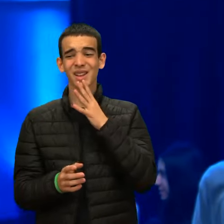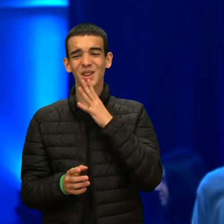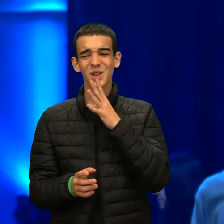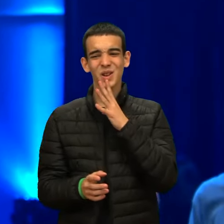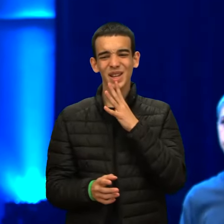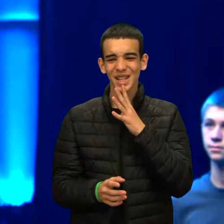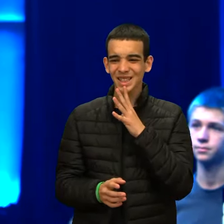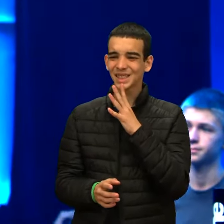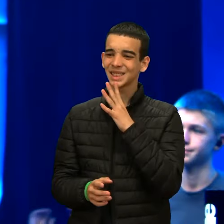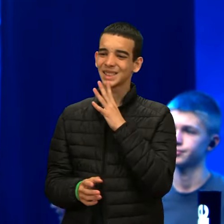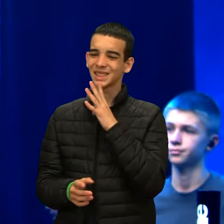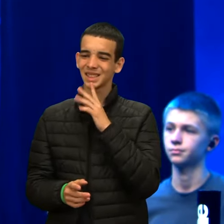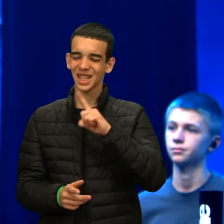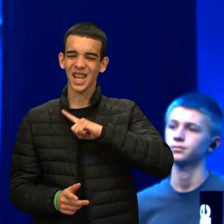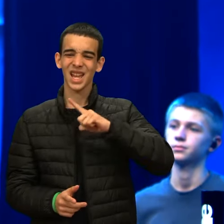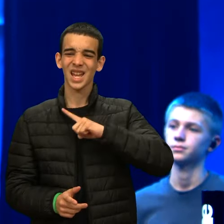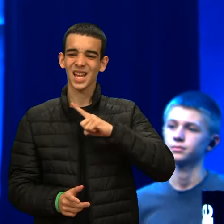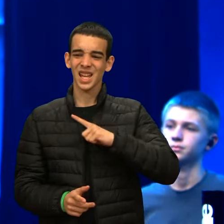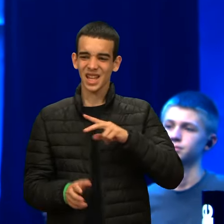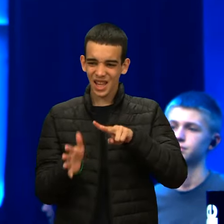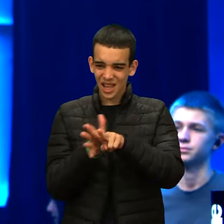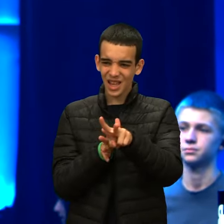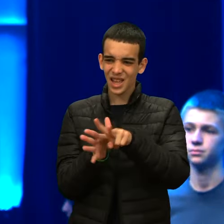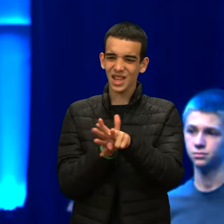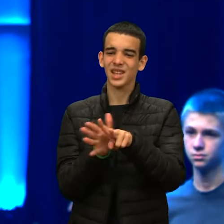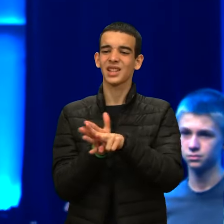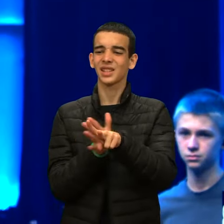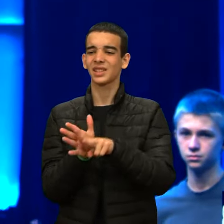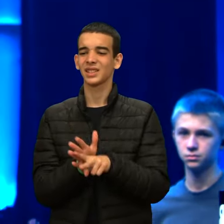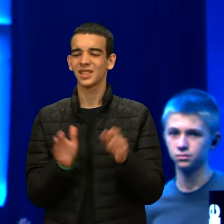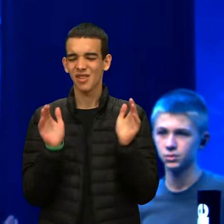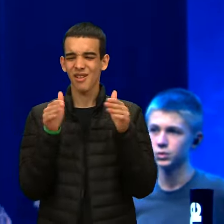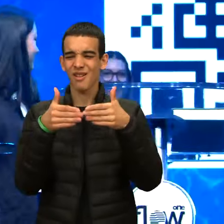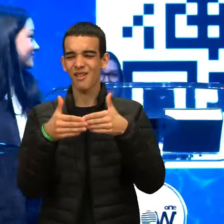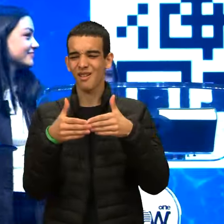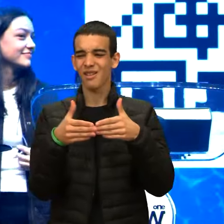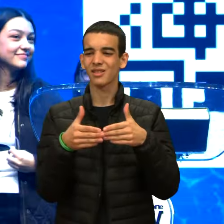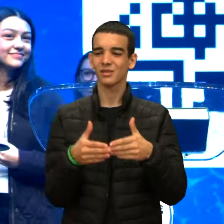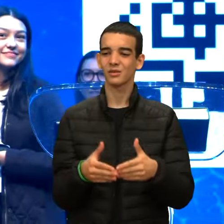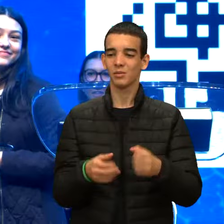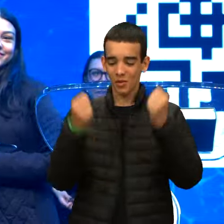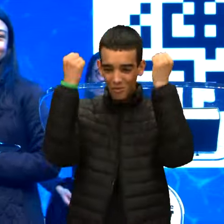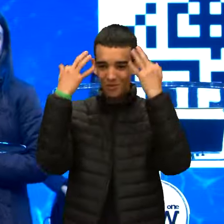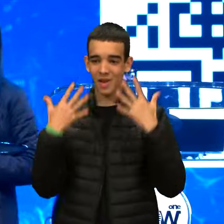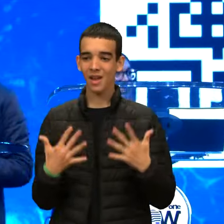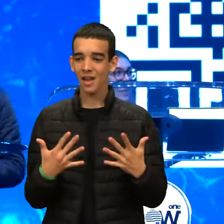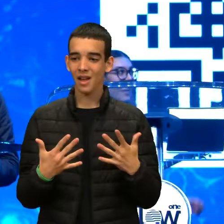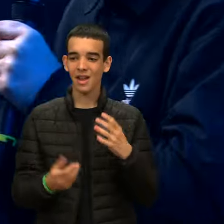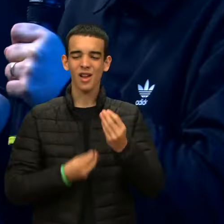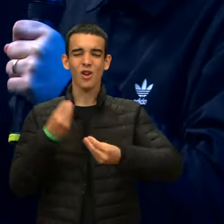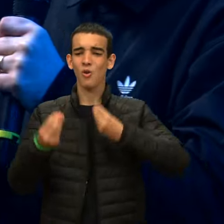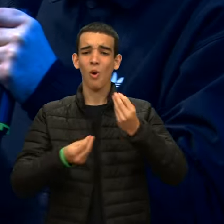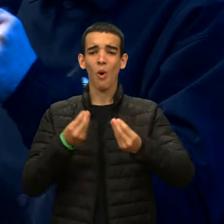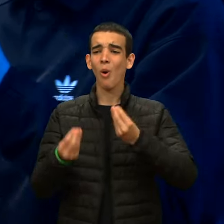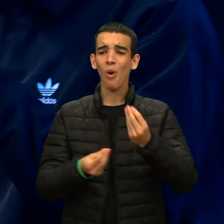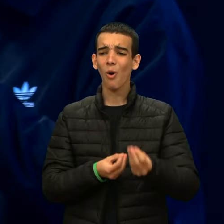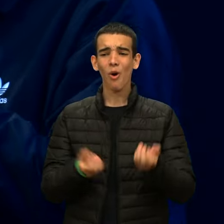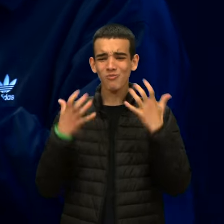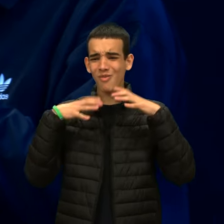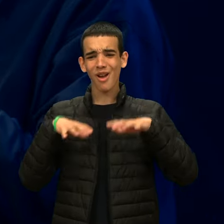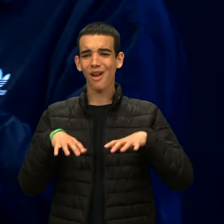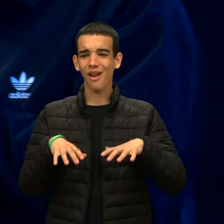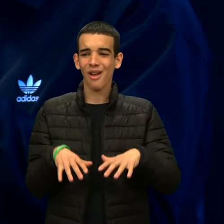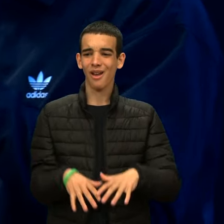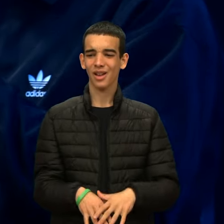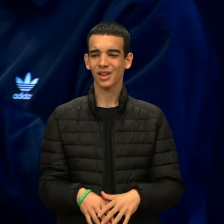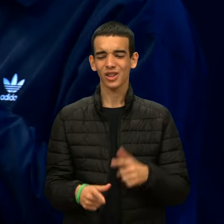de Whats e a gente vai te explicar como funcionam as coisas, porque essa oração foi o primeiro passo. Você tem que